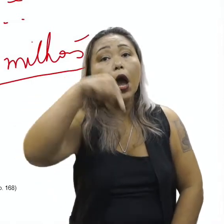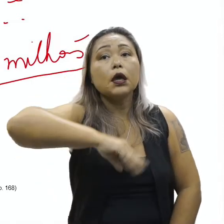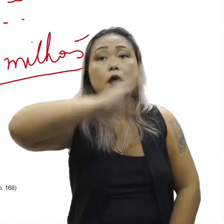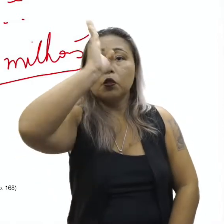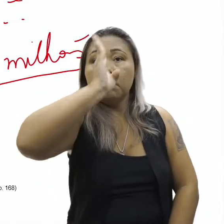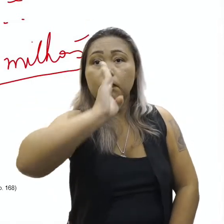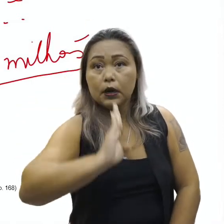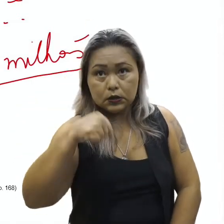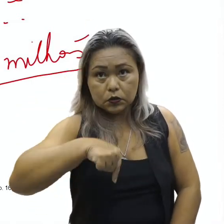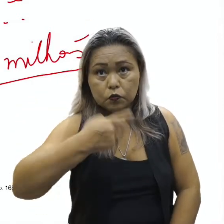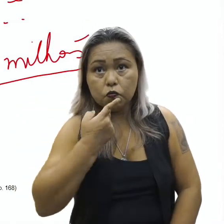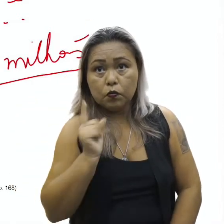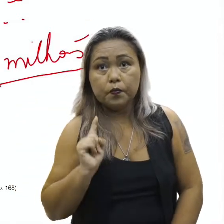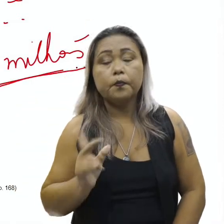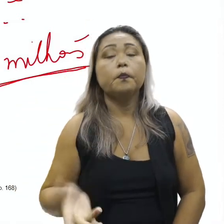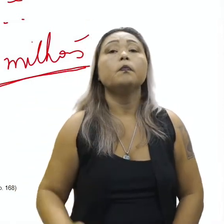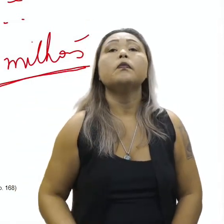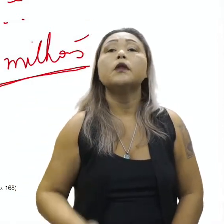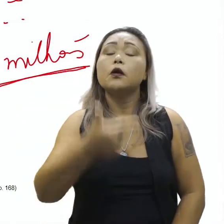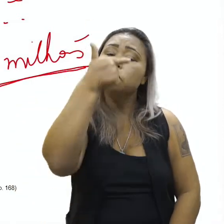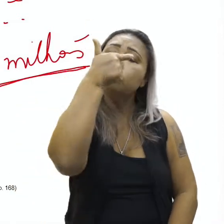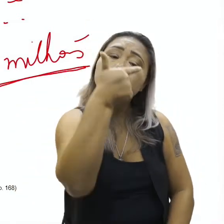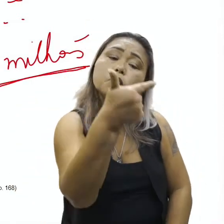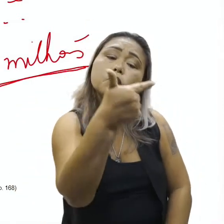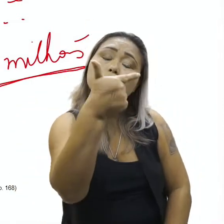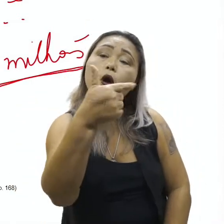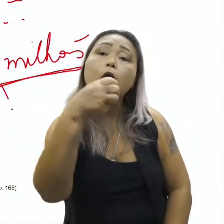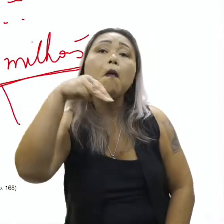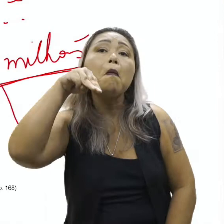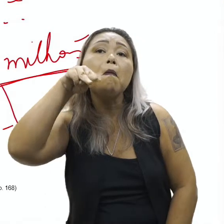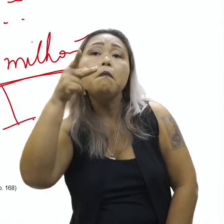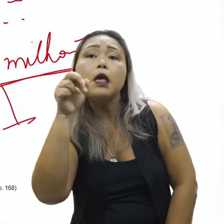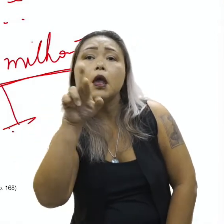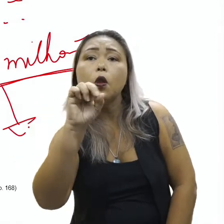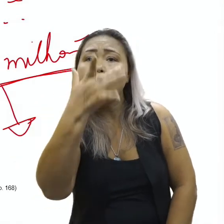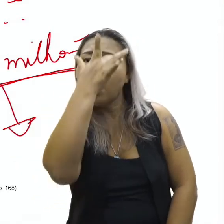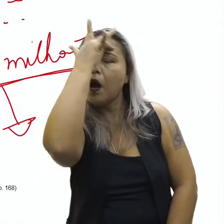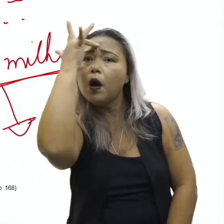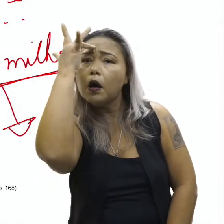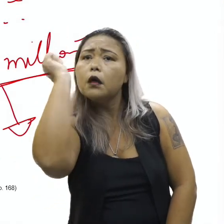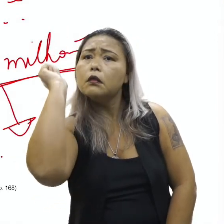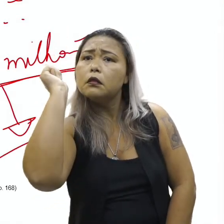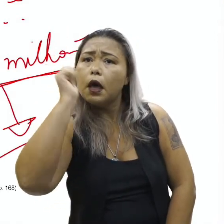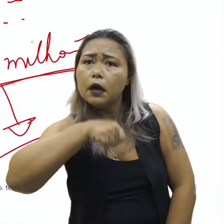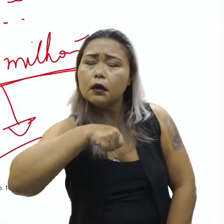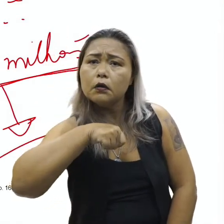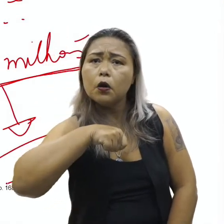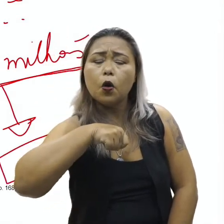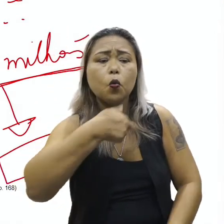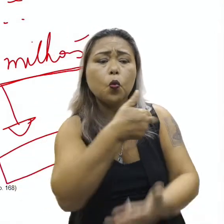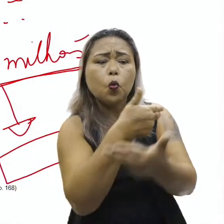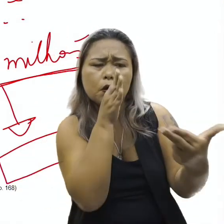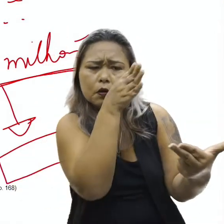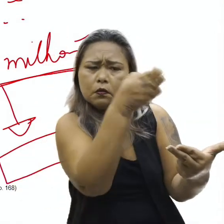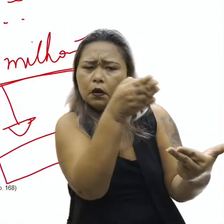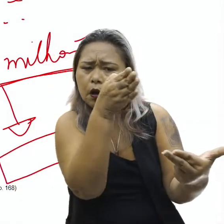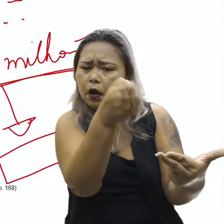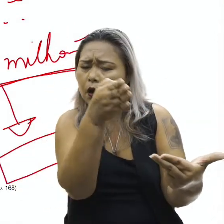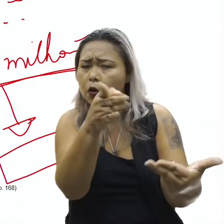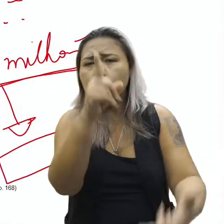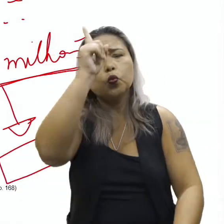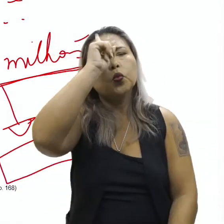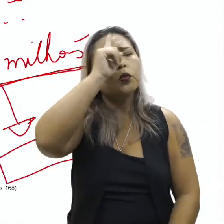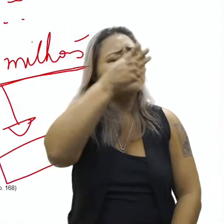Brasil. Essas 220 milhões de pessoas teriam condições de decidir uma coisa diretamente? Todos os dias